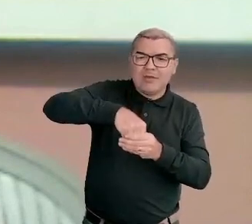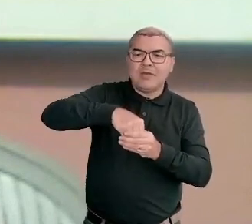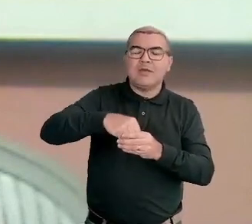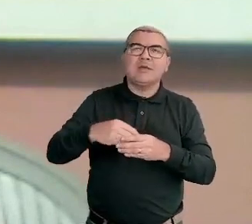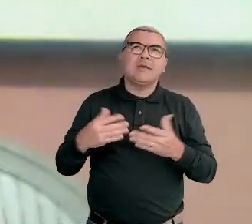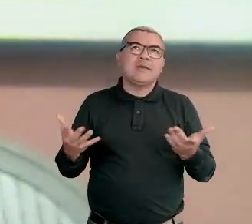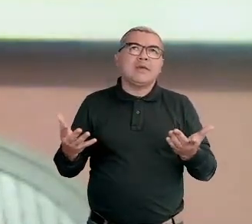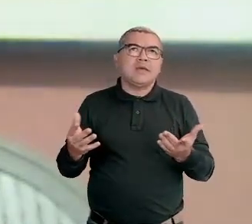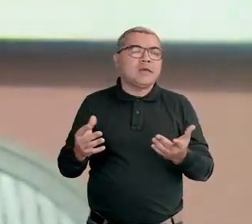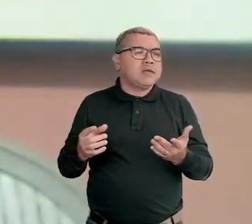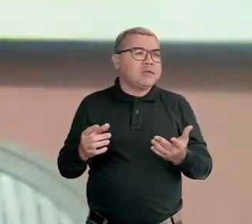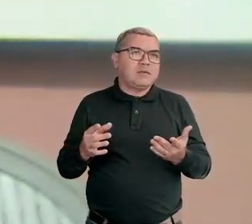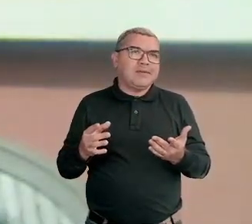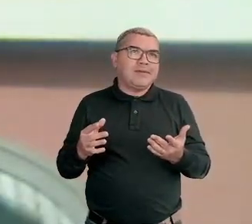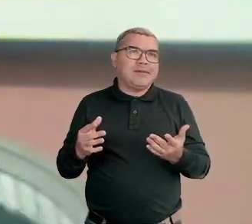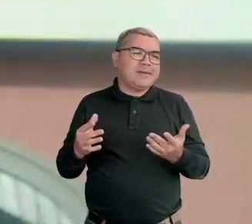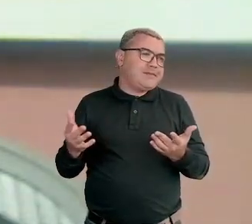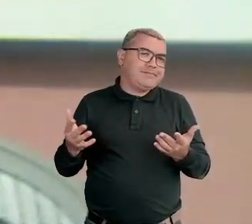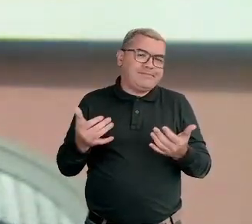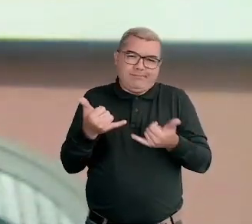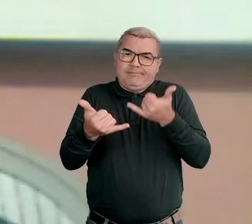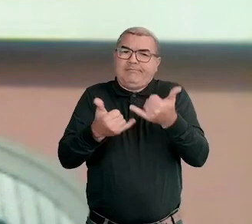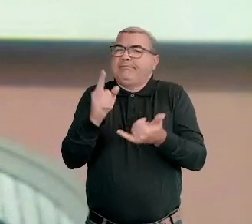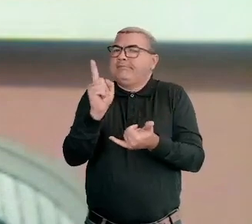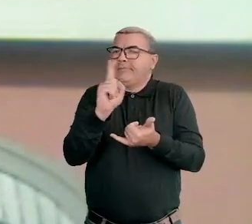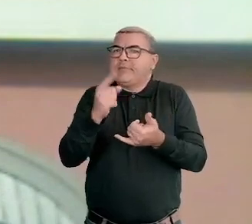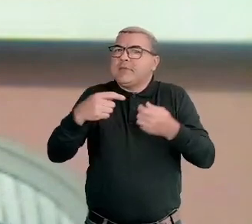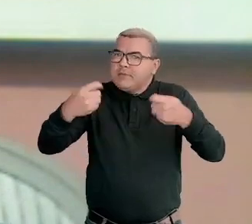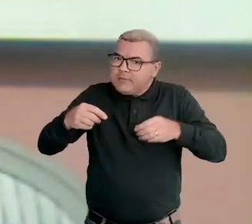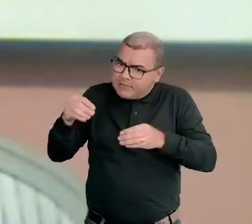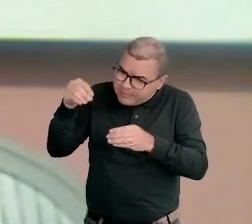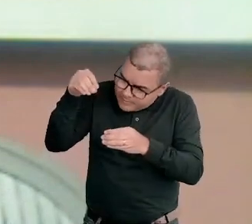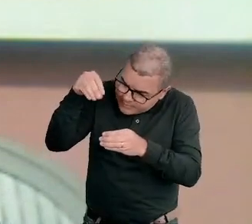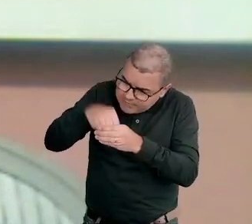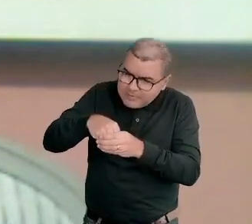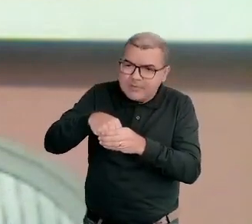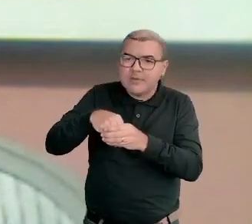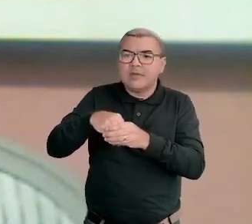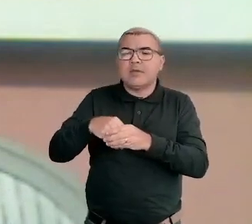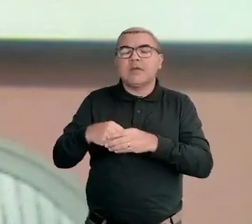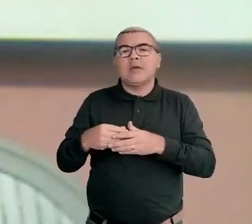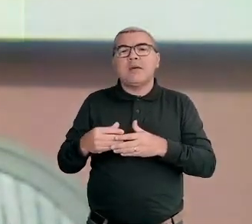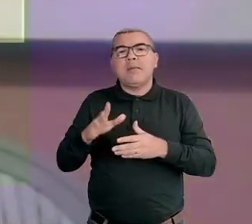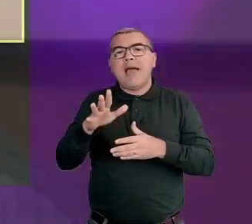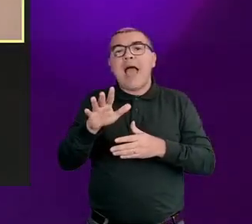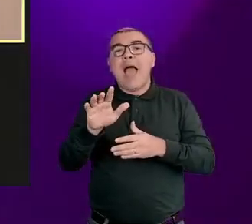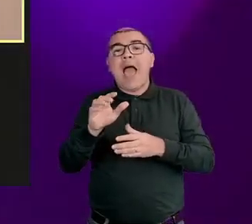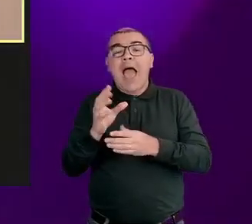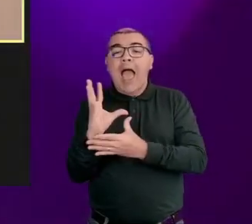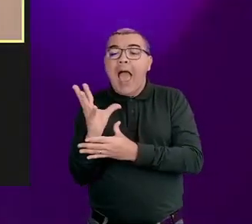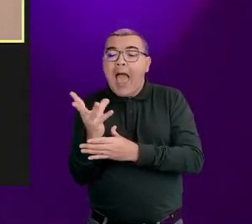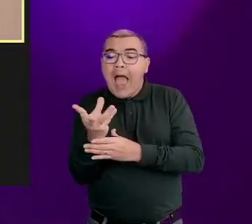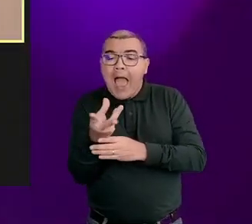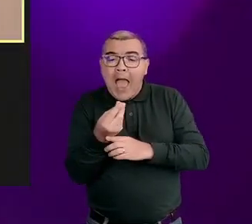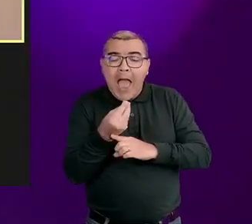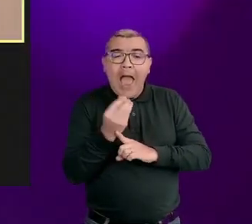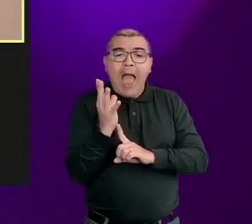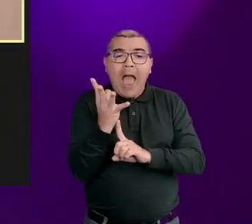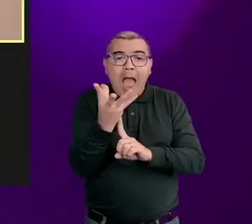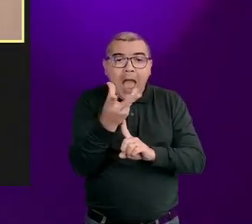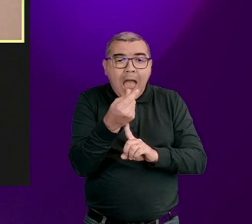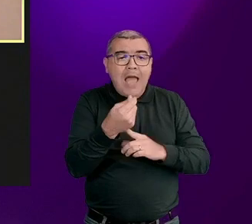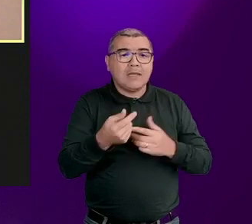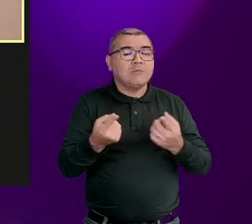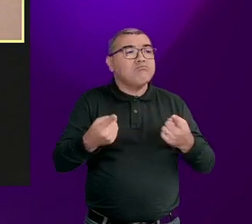que incluir, não é lazer, né, assim, tem que incluir arte, música, leitura.